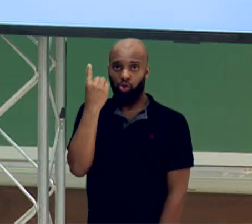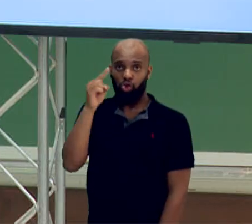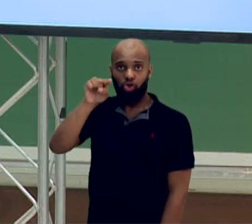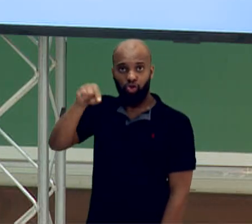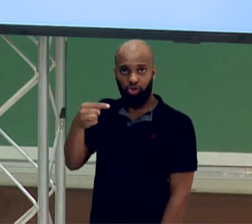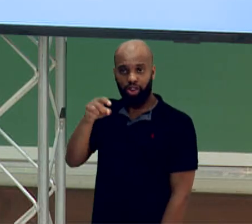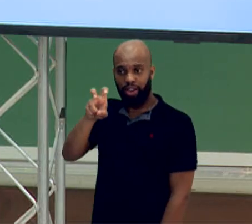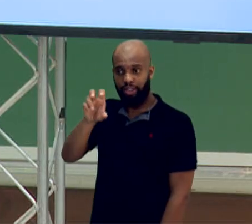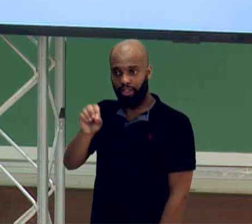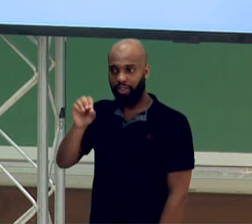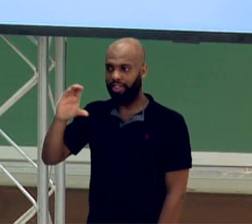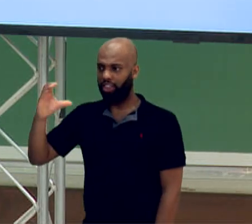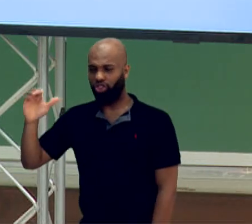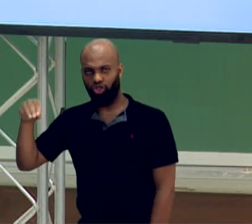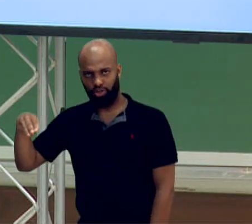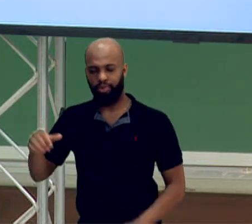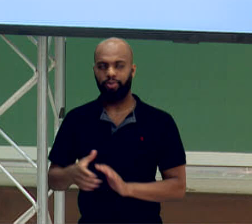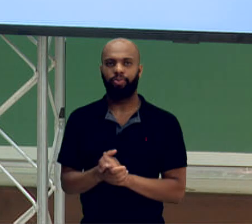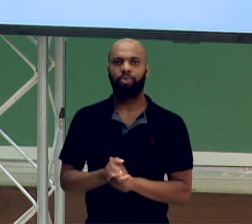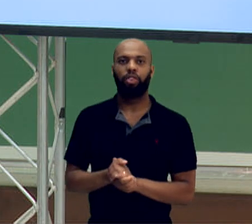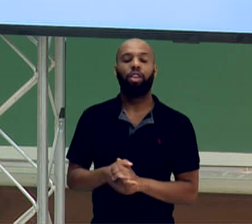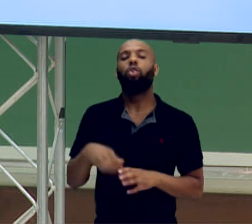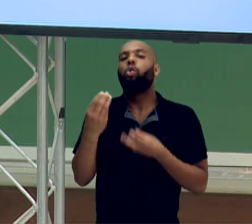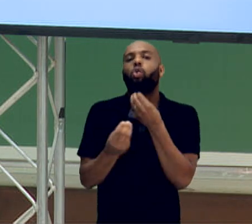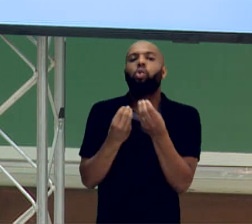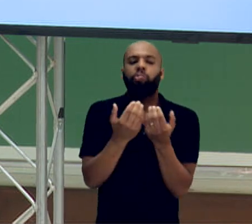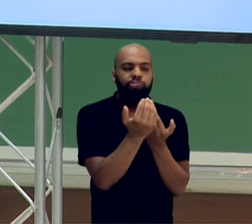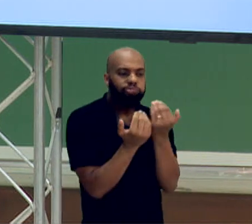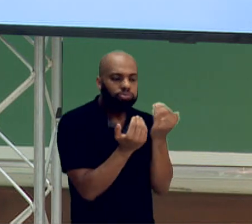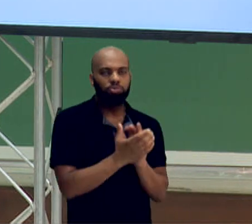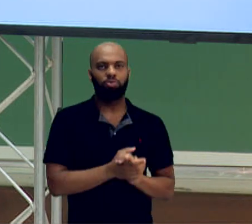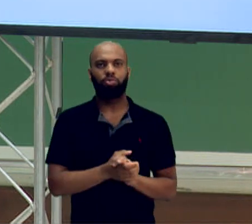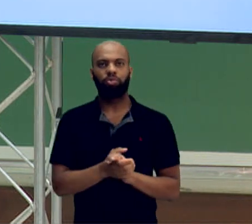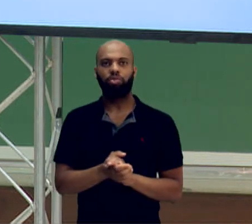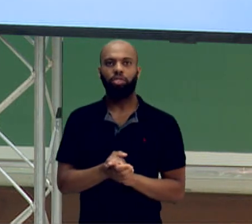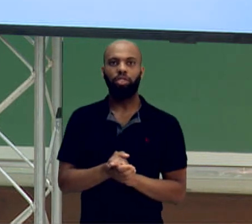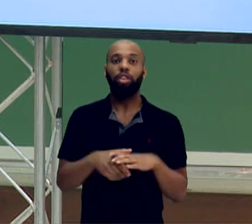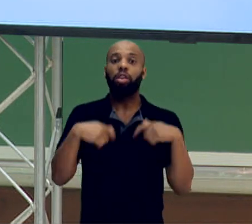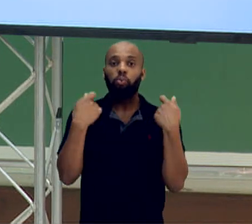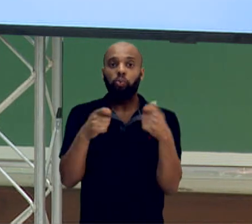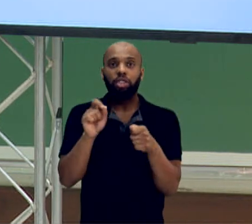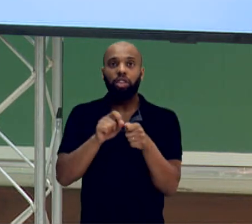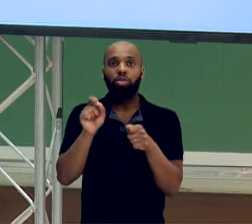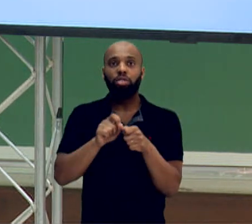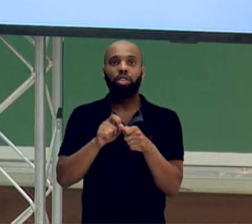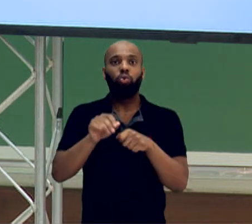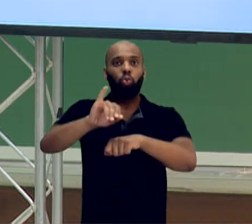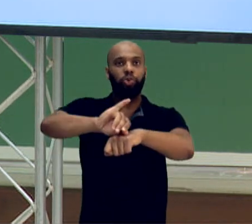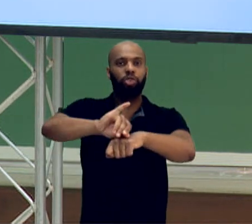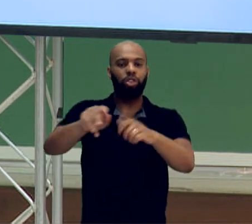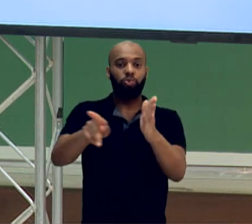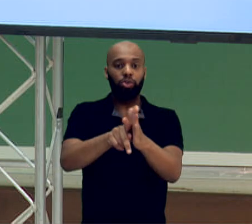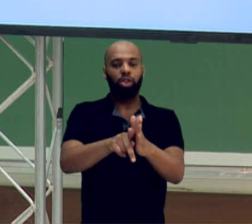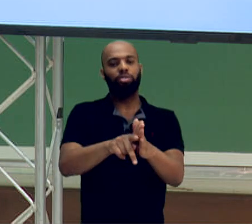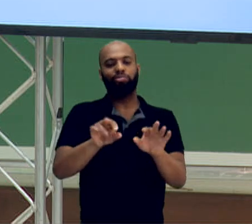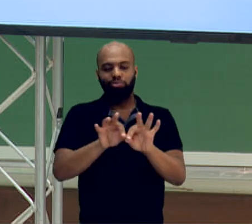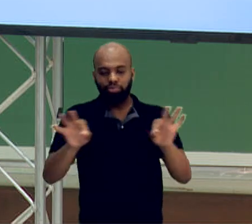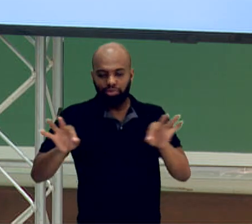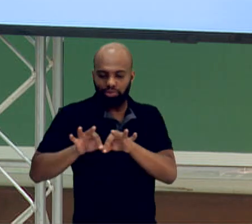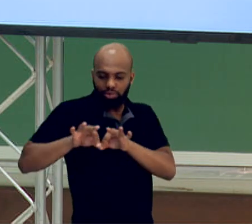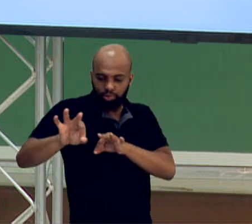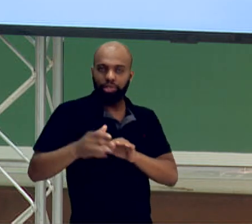tirou de um dicionário online, mas é o mesmo que vocês têm lá na casa de vocês. Medir, determinar a extensão, a altura